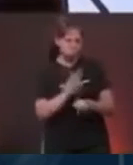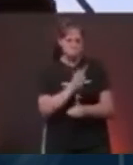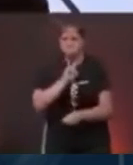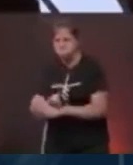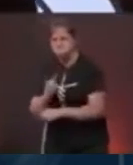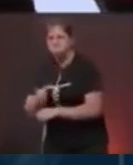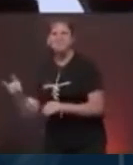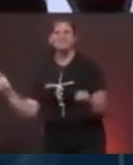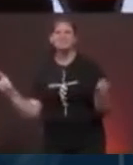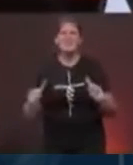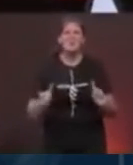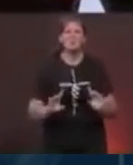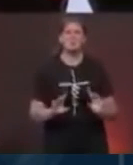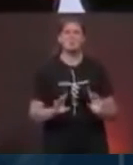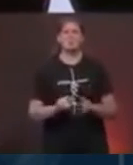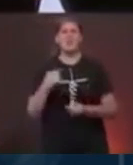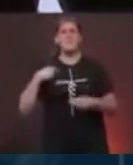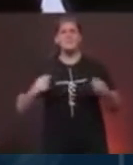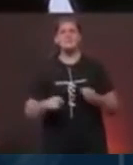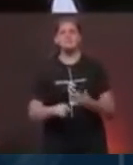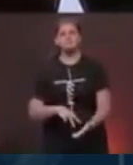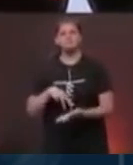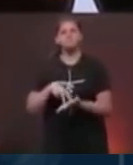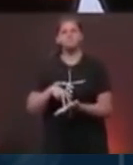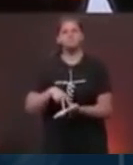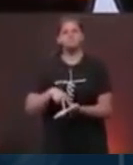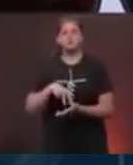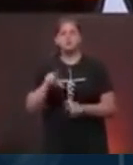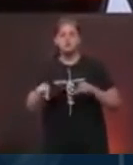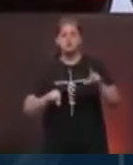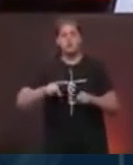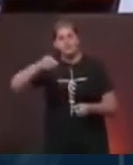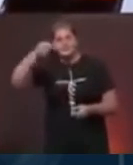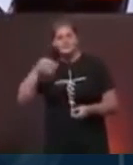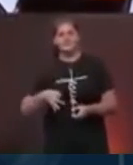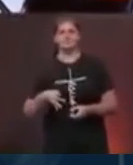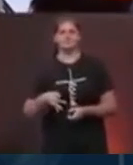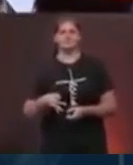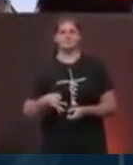Eu preciso saber me posicionar. É assim que funciona.